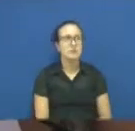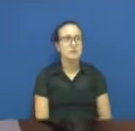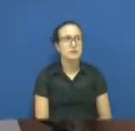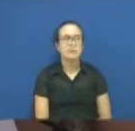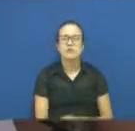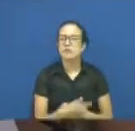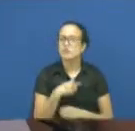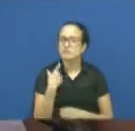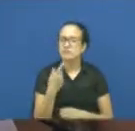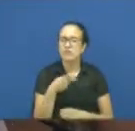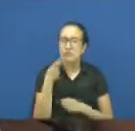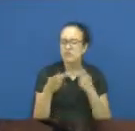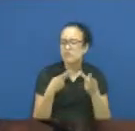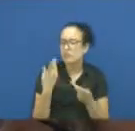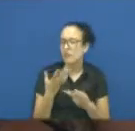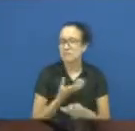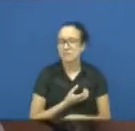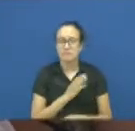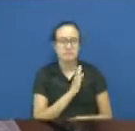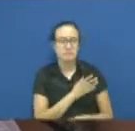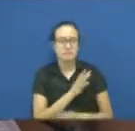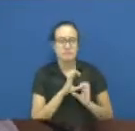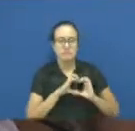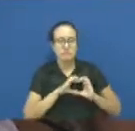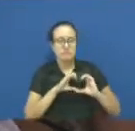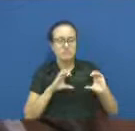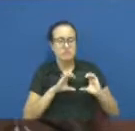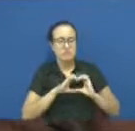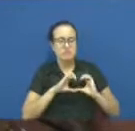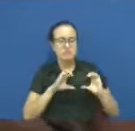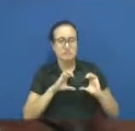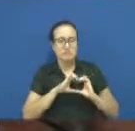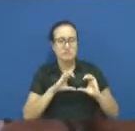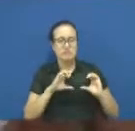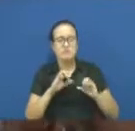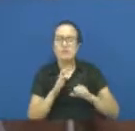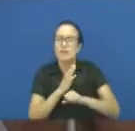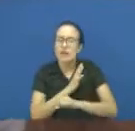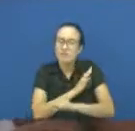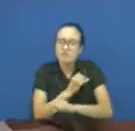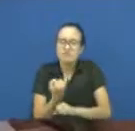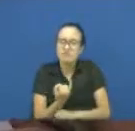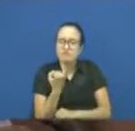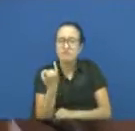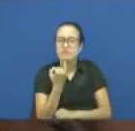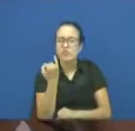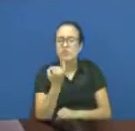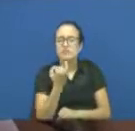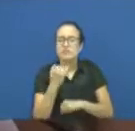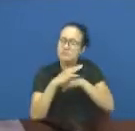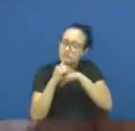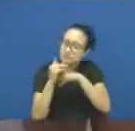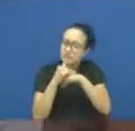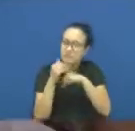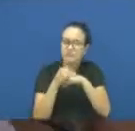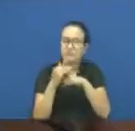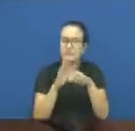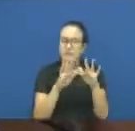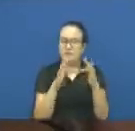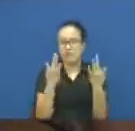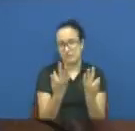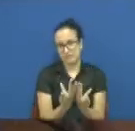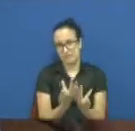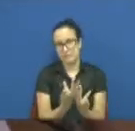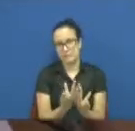muito carinho, com o coração aberto, dizendo da importância dessa família, em especial do Dr.